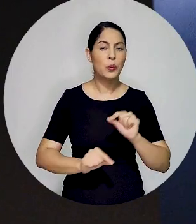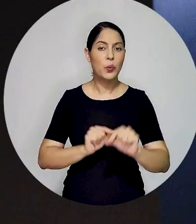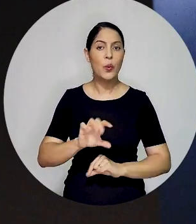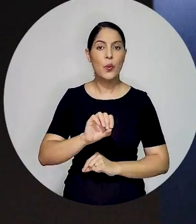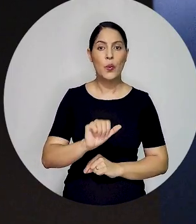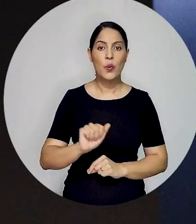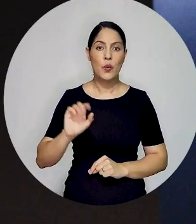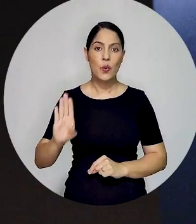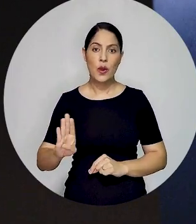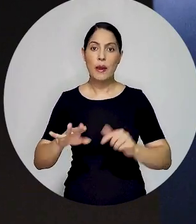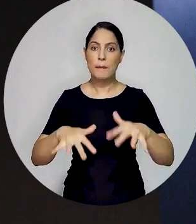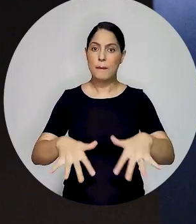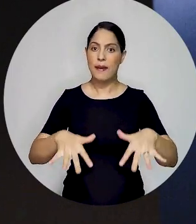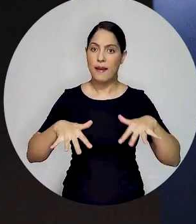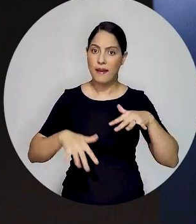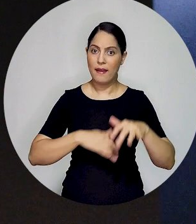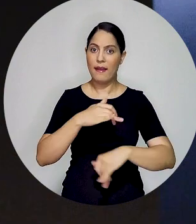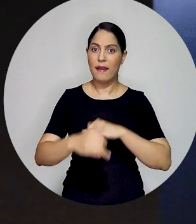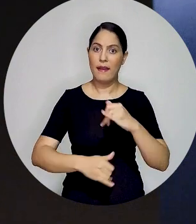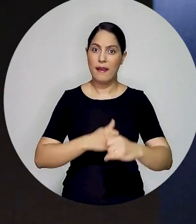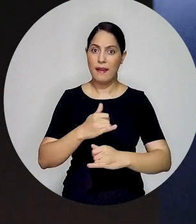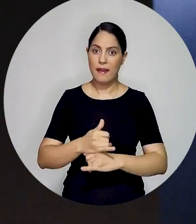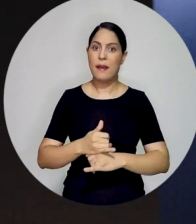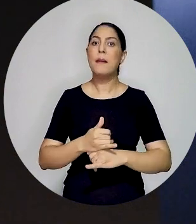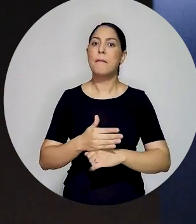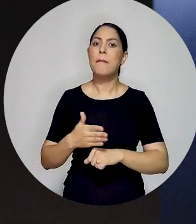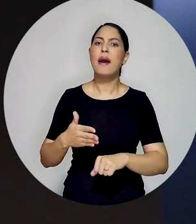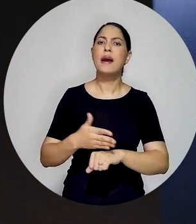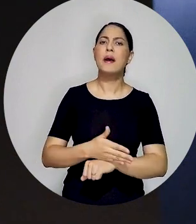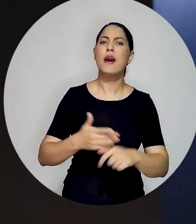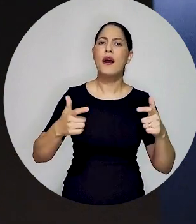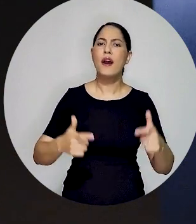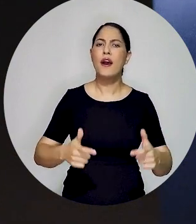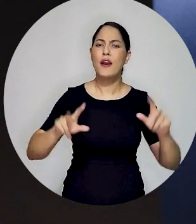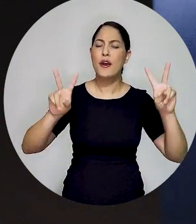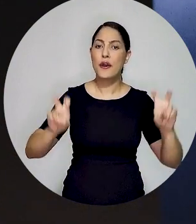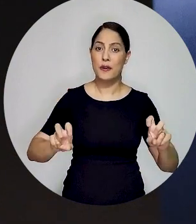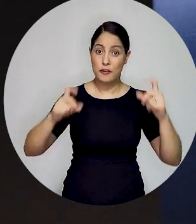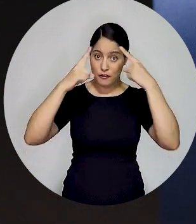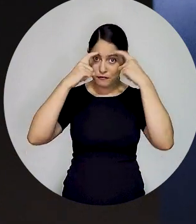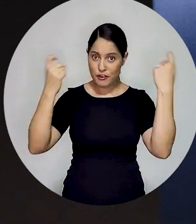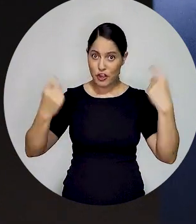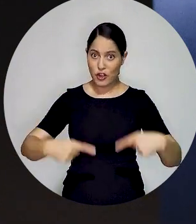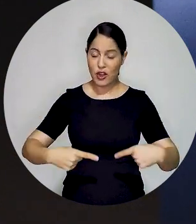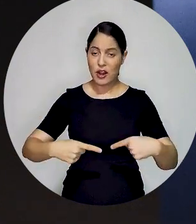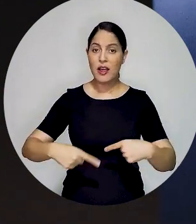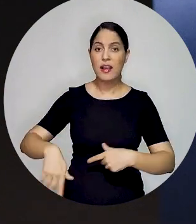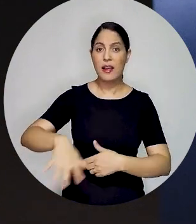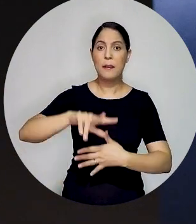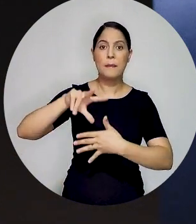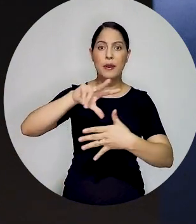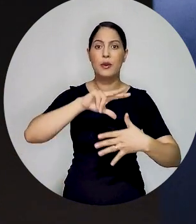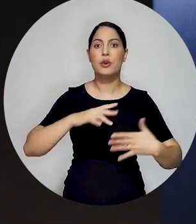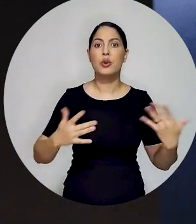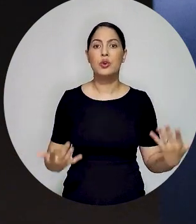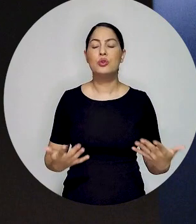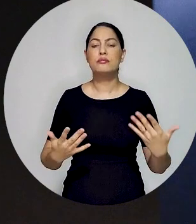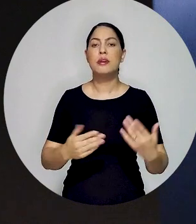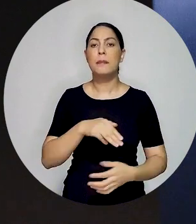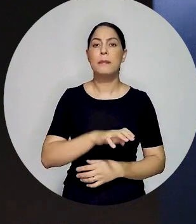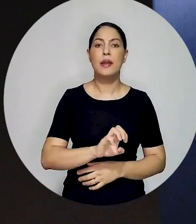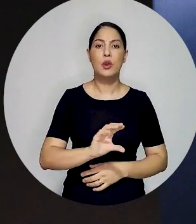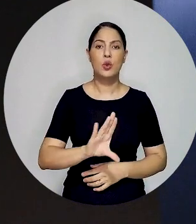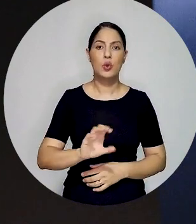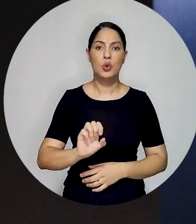a OAB Nacional participou da mesa acadêmica intitulada Violência de Gênero nos Países do Mercosul, promovida pelo Conselho